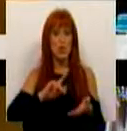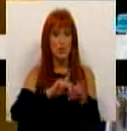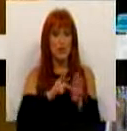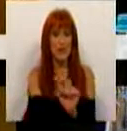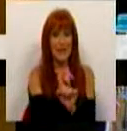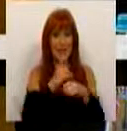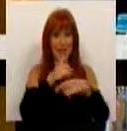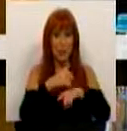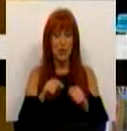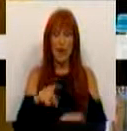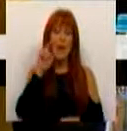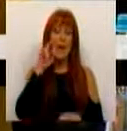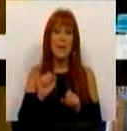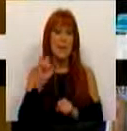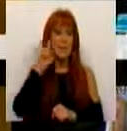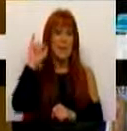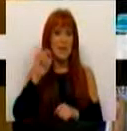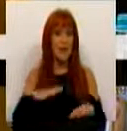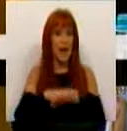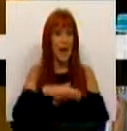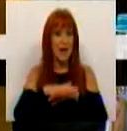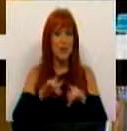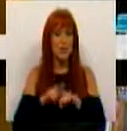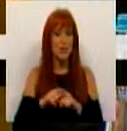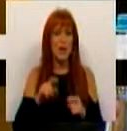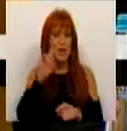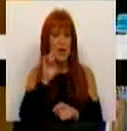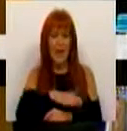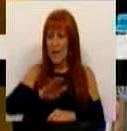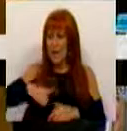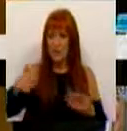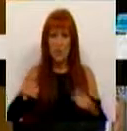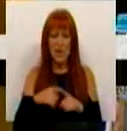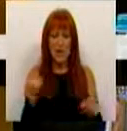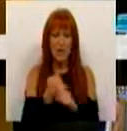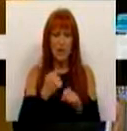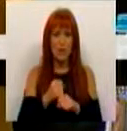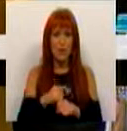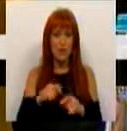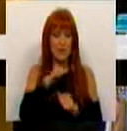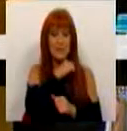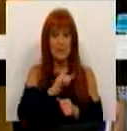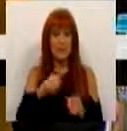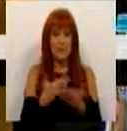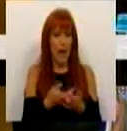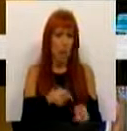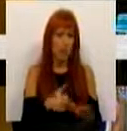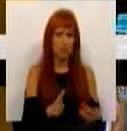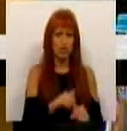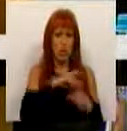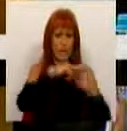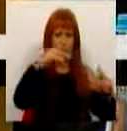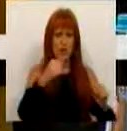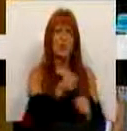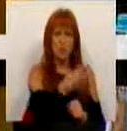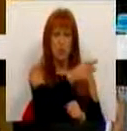politécnicos. A garantia da ideia de rede, a conservação da natureza, a atividade licenciadora para além das que já hoje são municipais